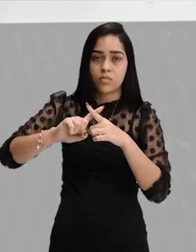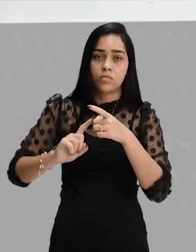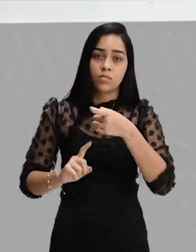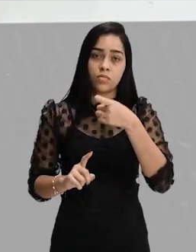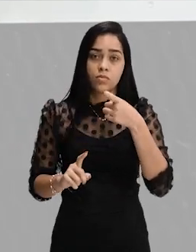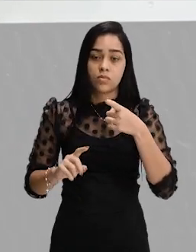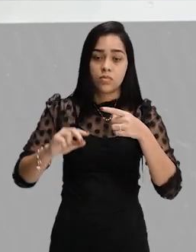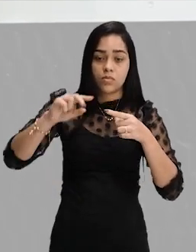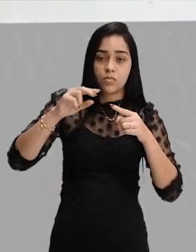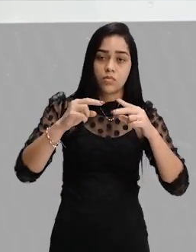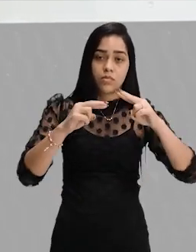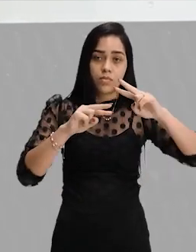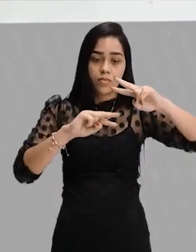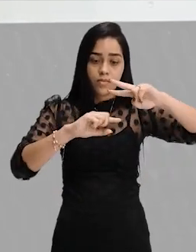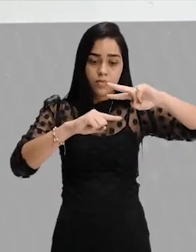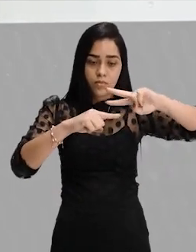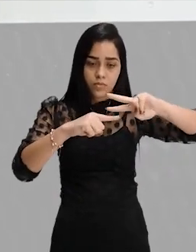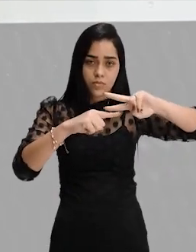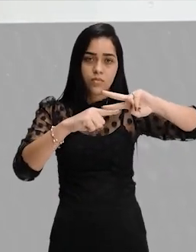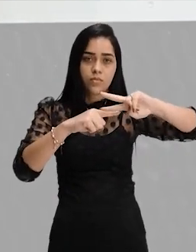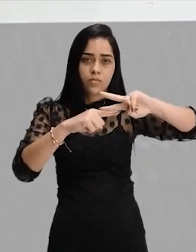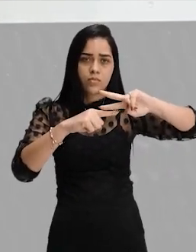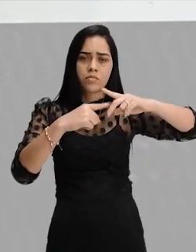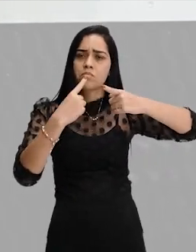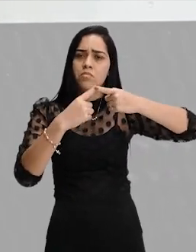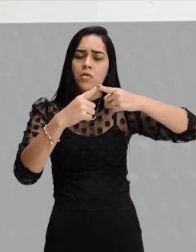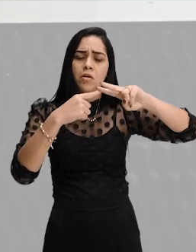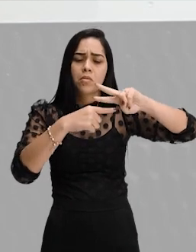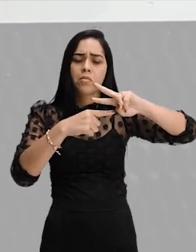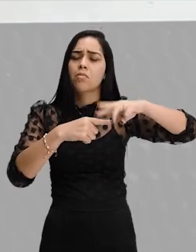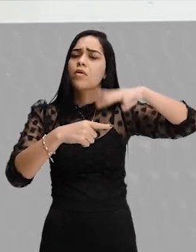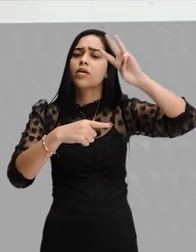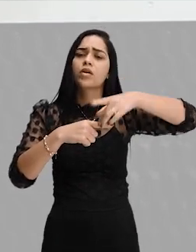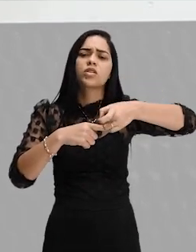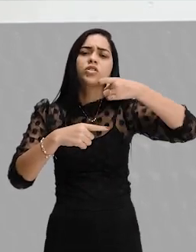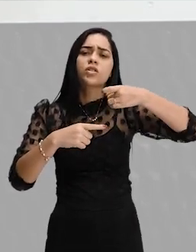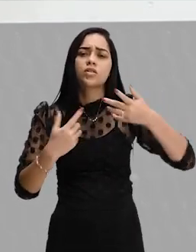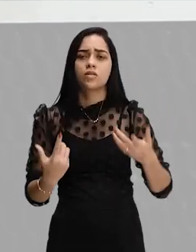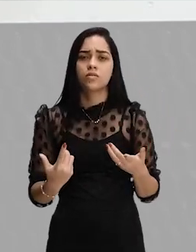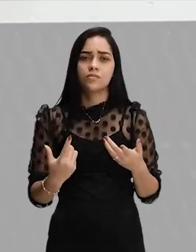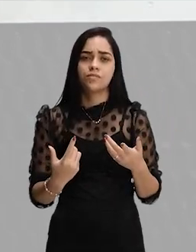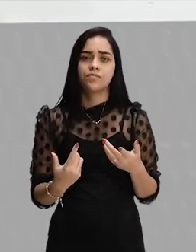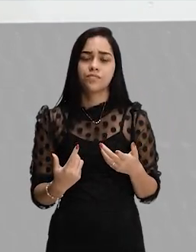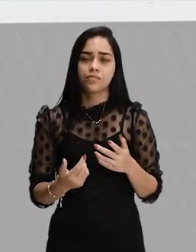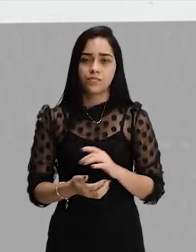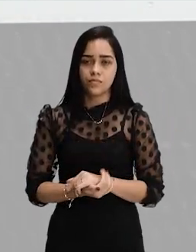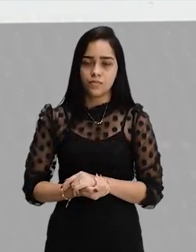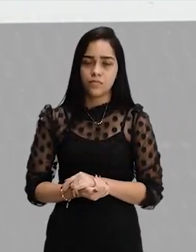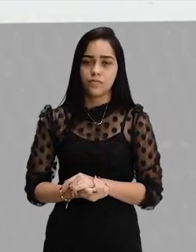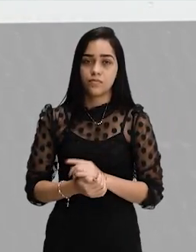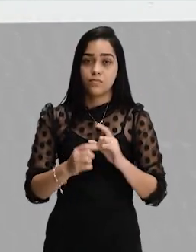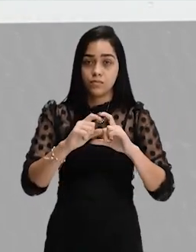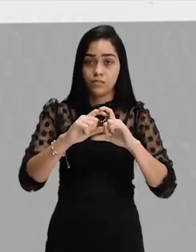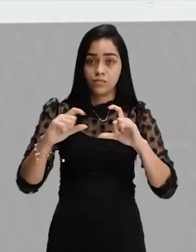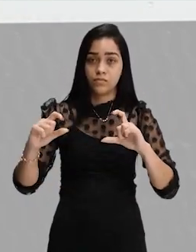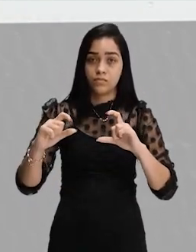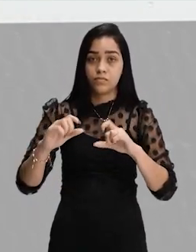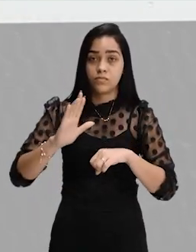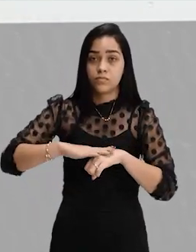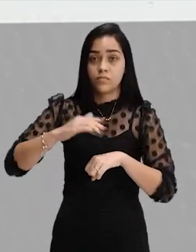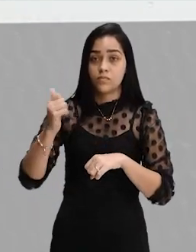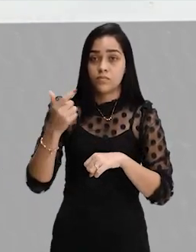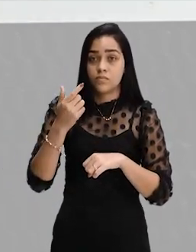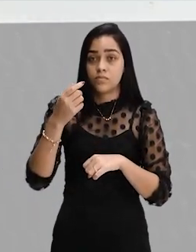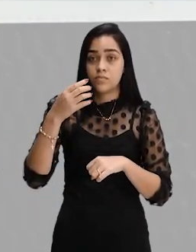maior do que 4/3. Só porque que esse x é maior? Quem é esse x? São esses elementos aqui. Eles são maiores